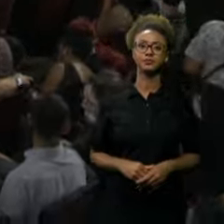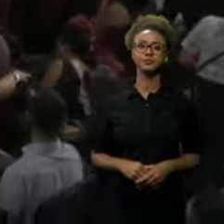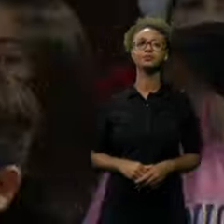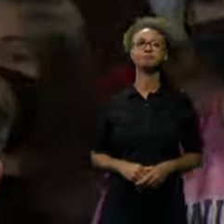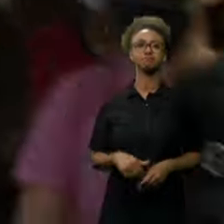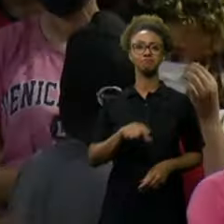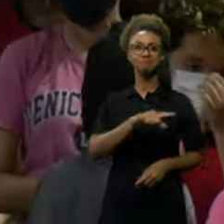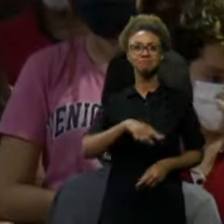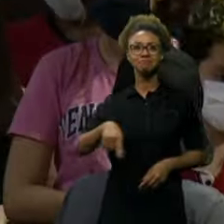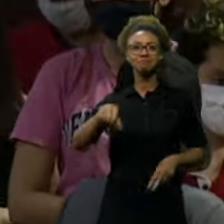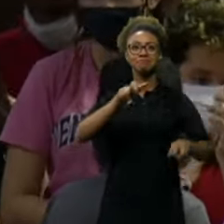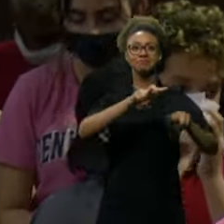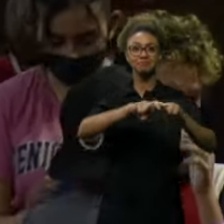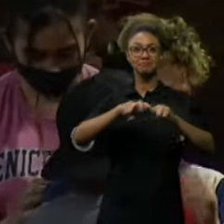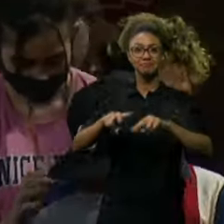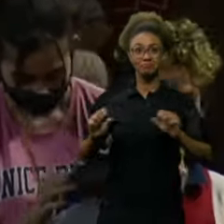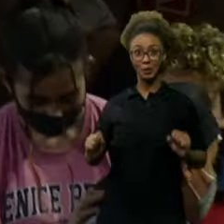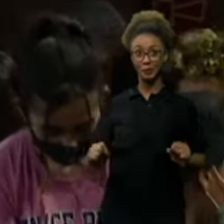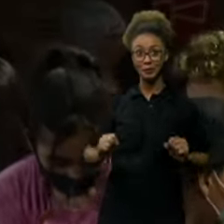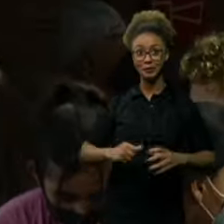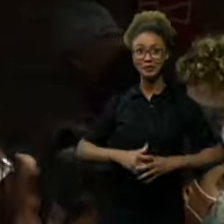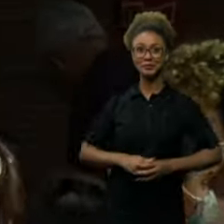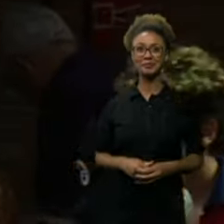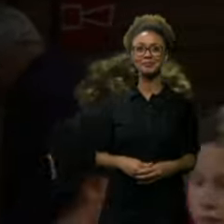que podem se aceitar